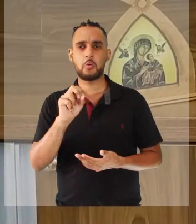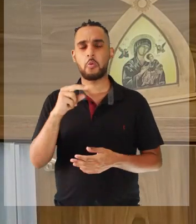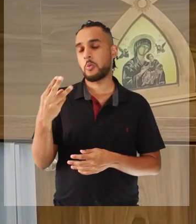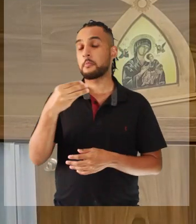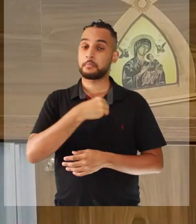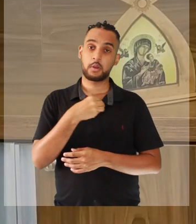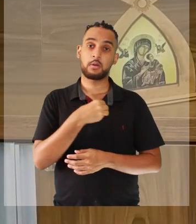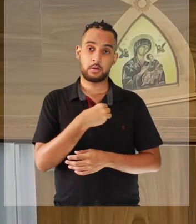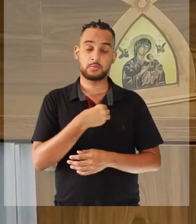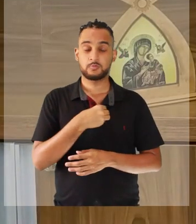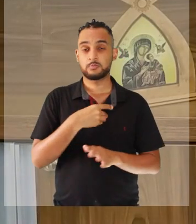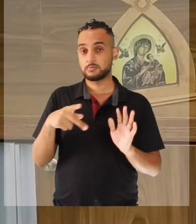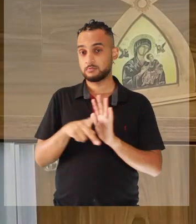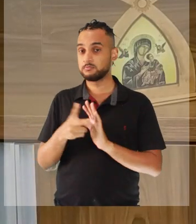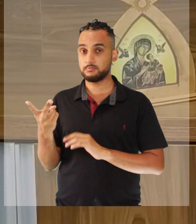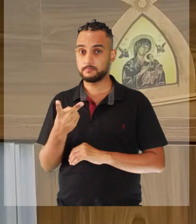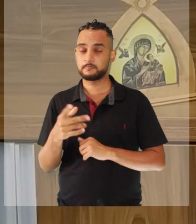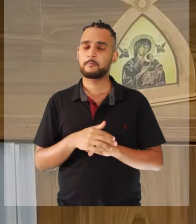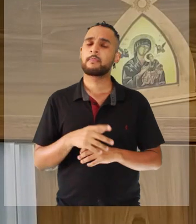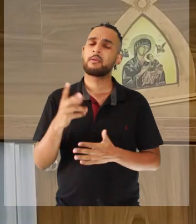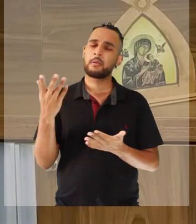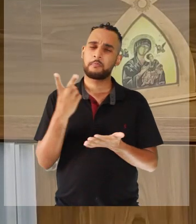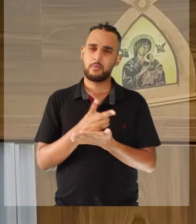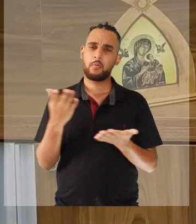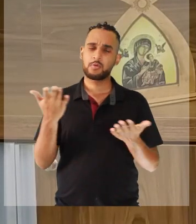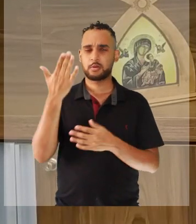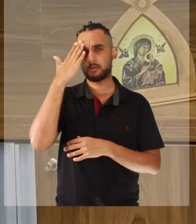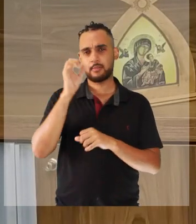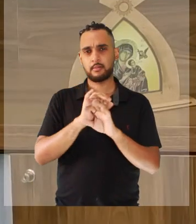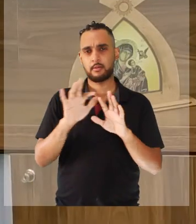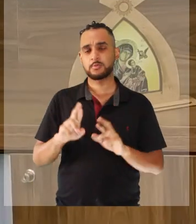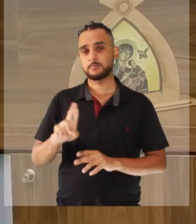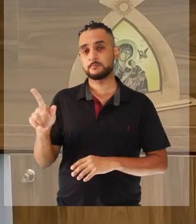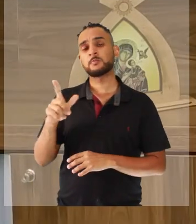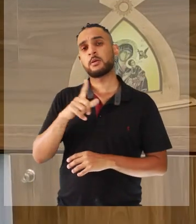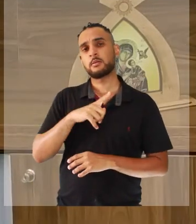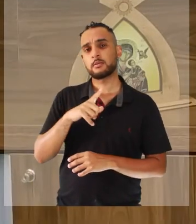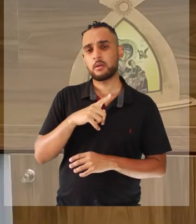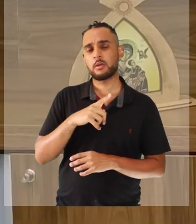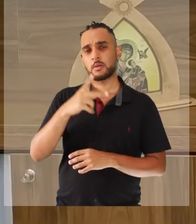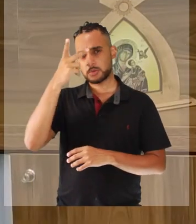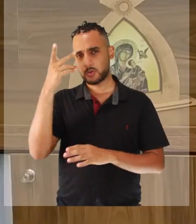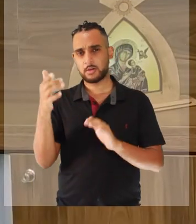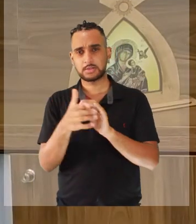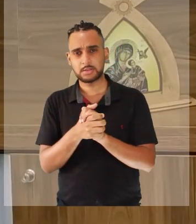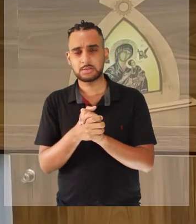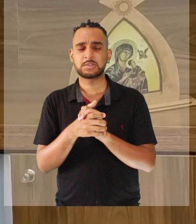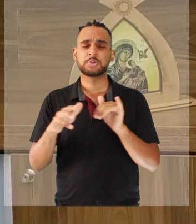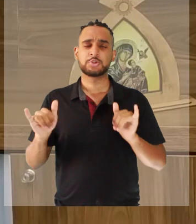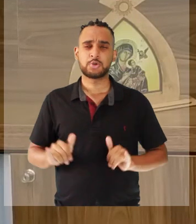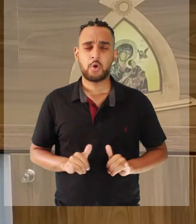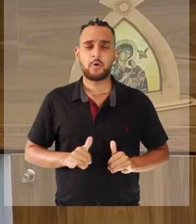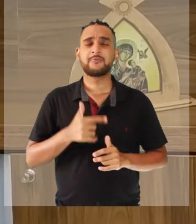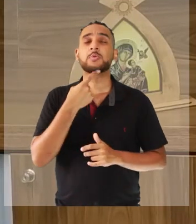expressão até da maldição ou de um pecado do homem. Mesmo que tenhamos uma compreensão diferente,